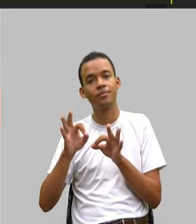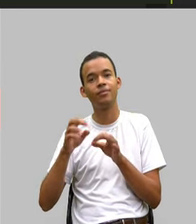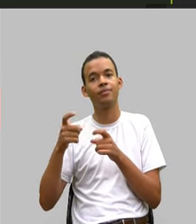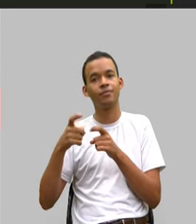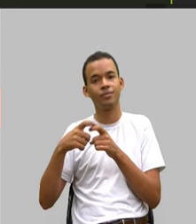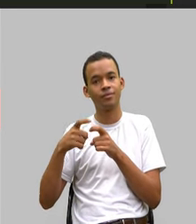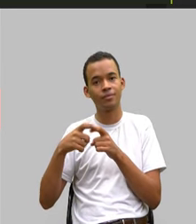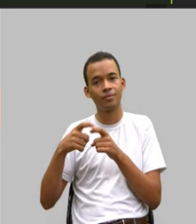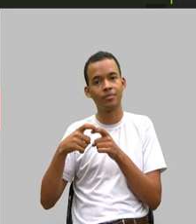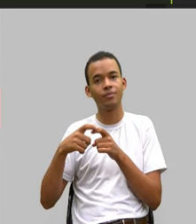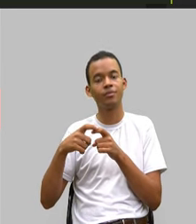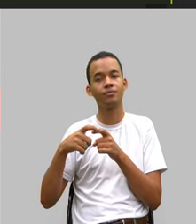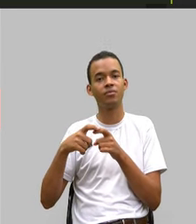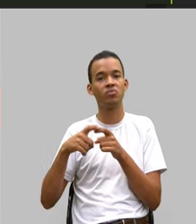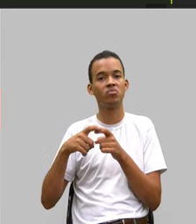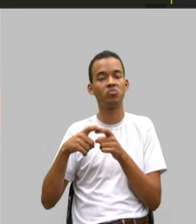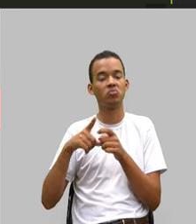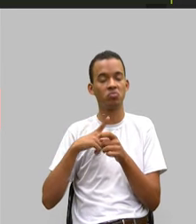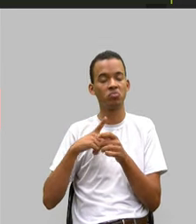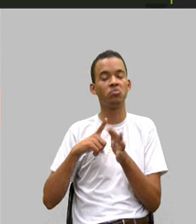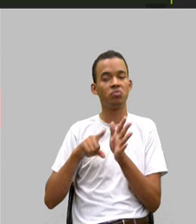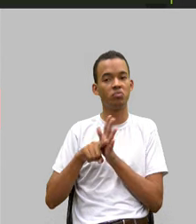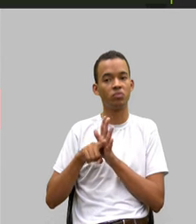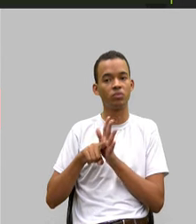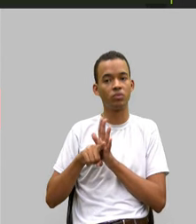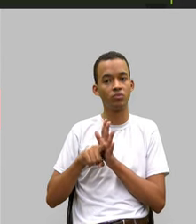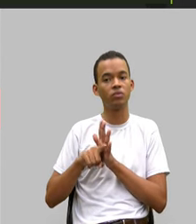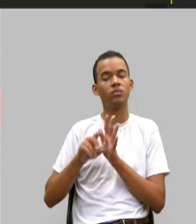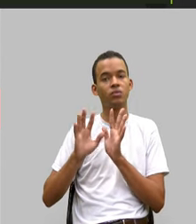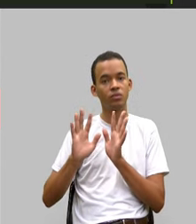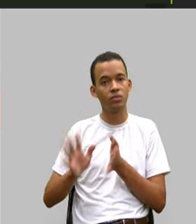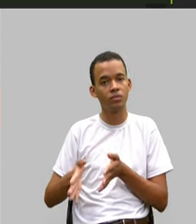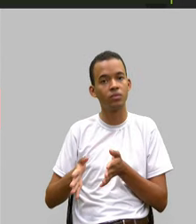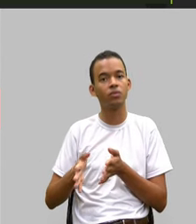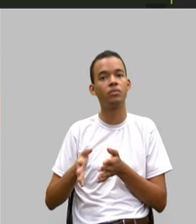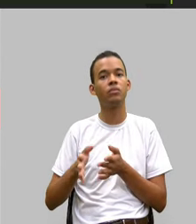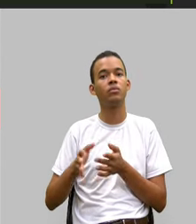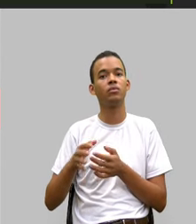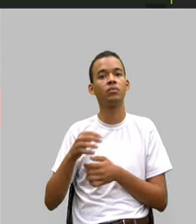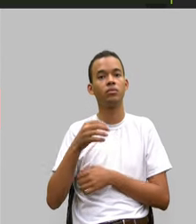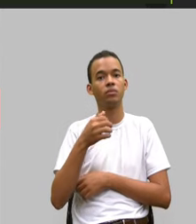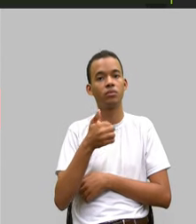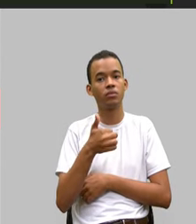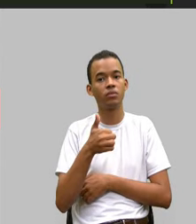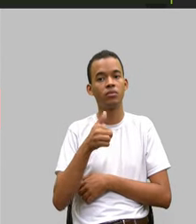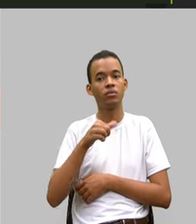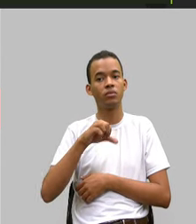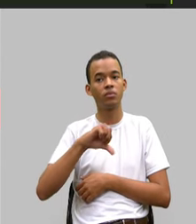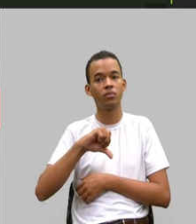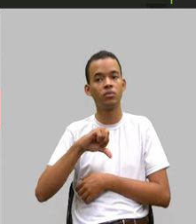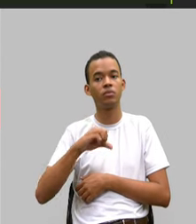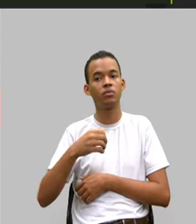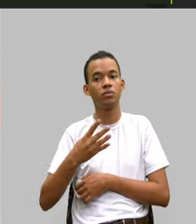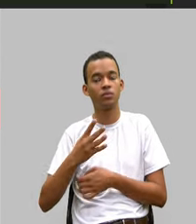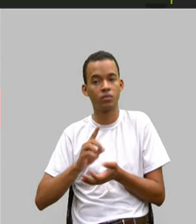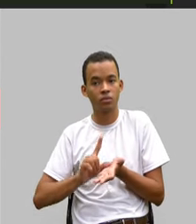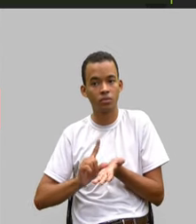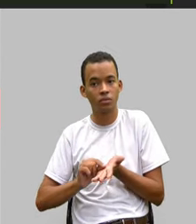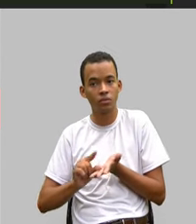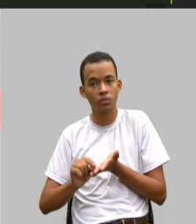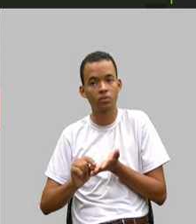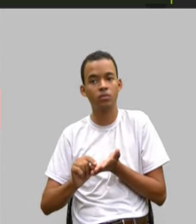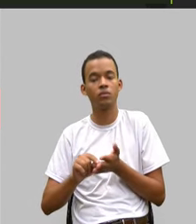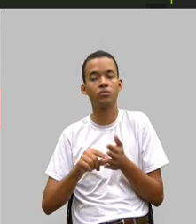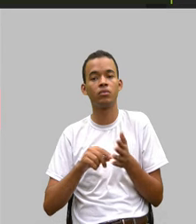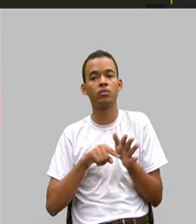eh então foram analisado Eh analisados aí 194 artigos desses 194